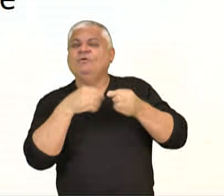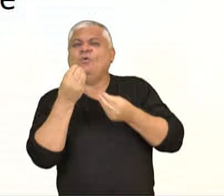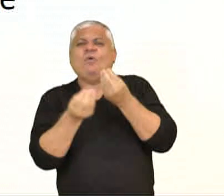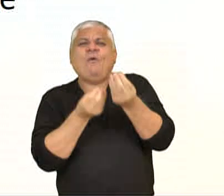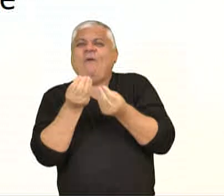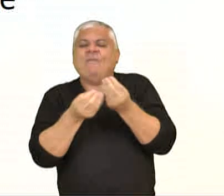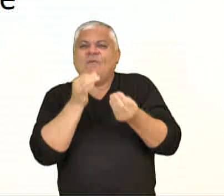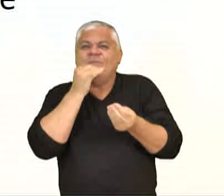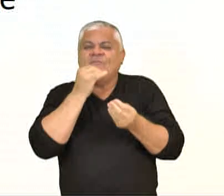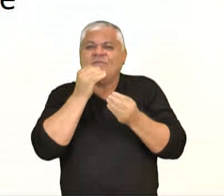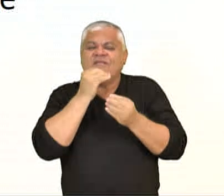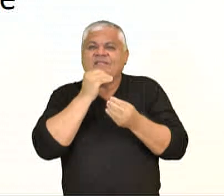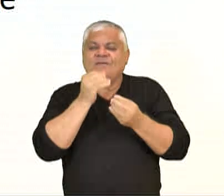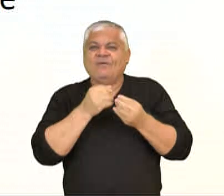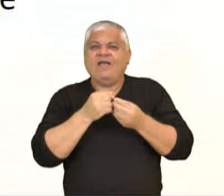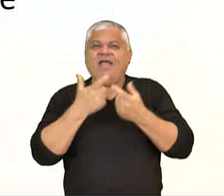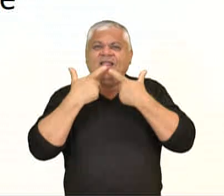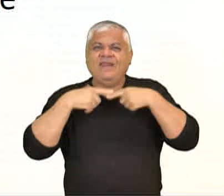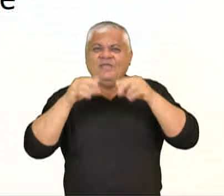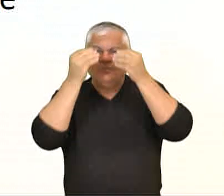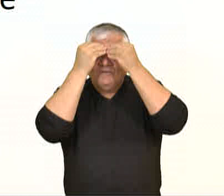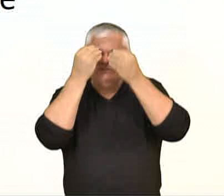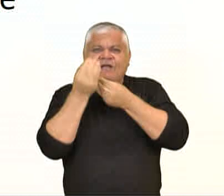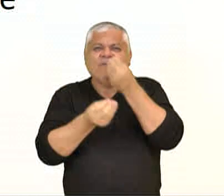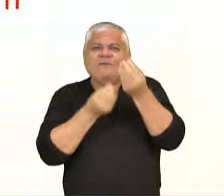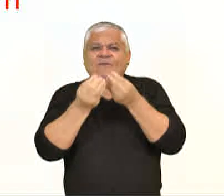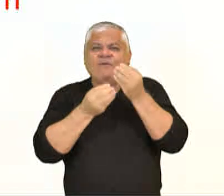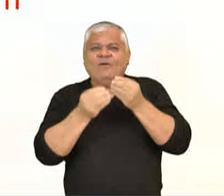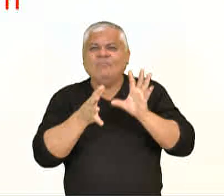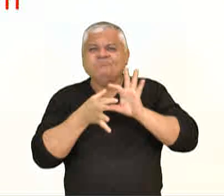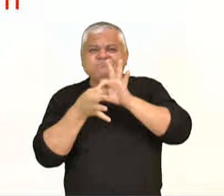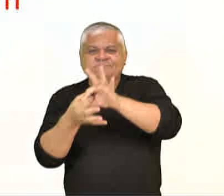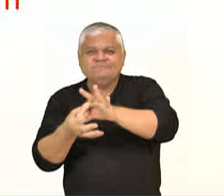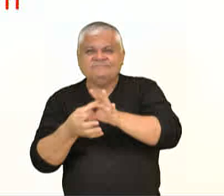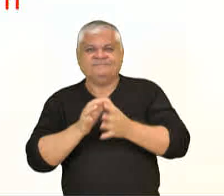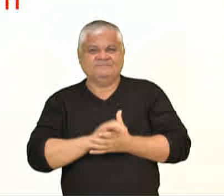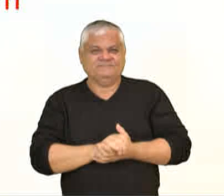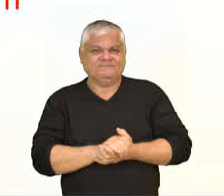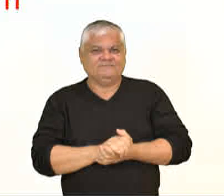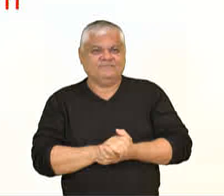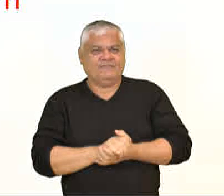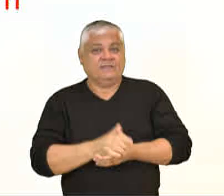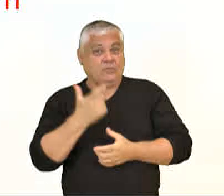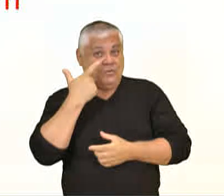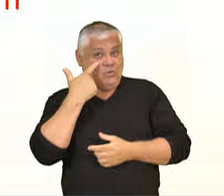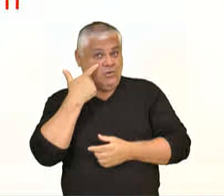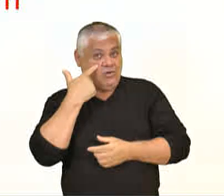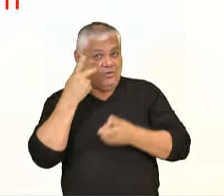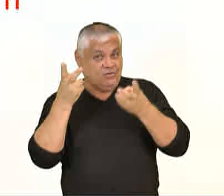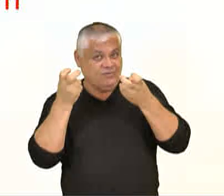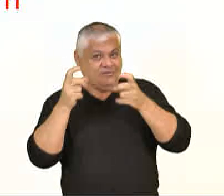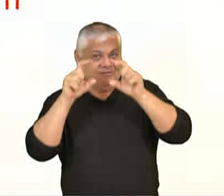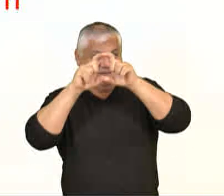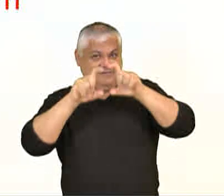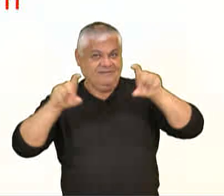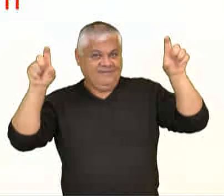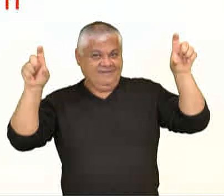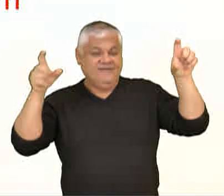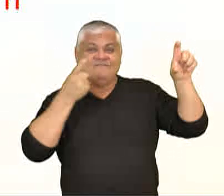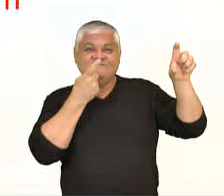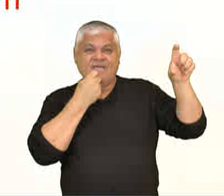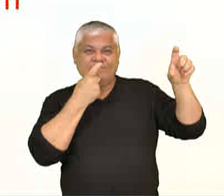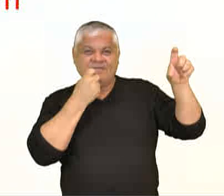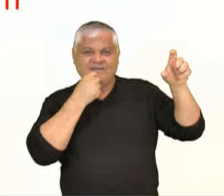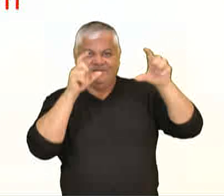desdobramentos metalinguísticos que este recurso discursivo opera, Observem no recorte os